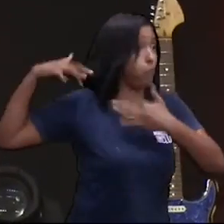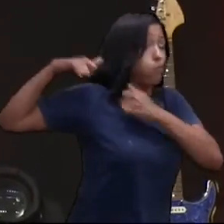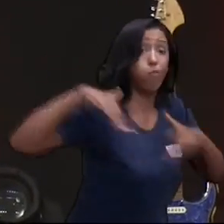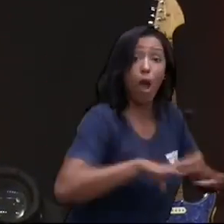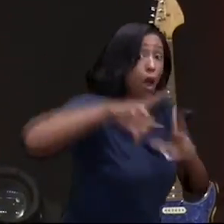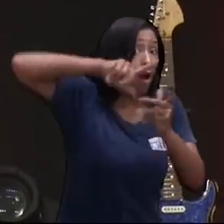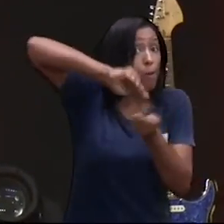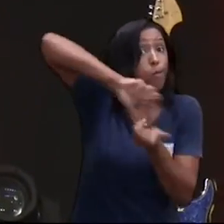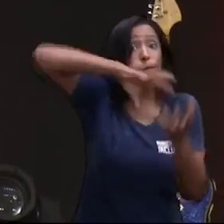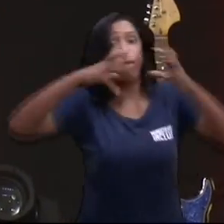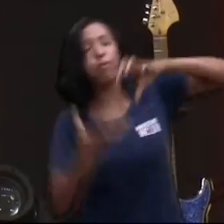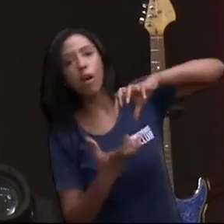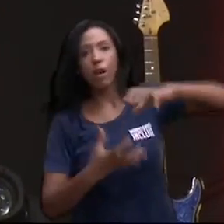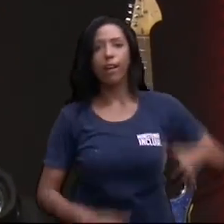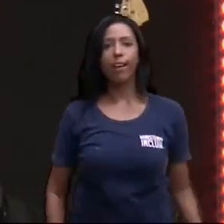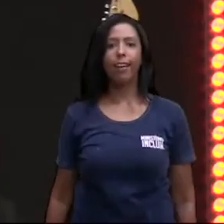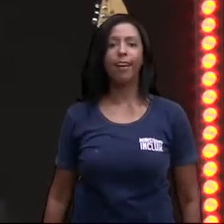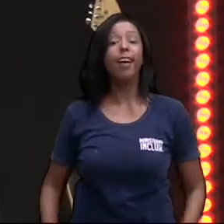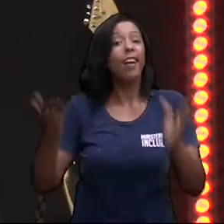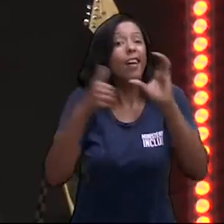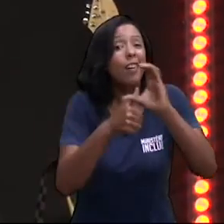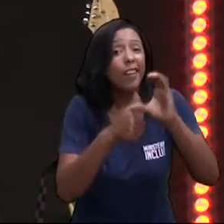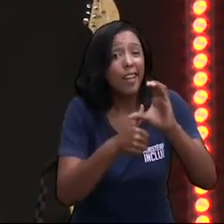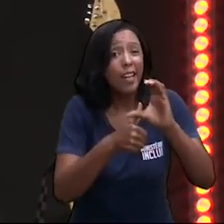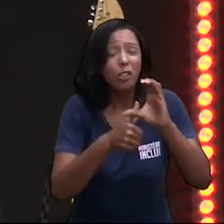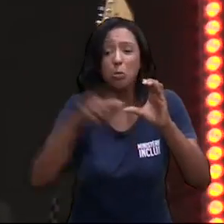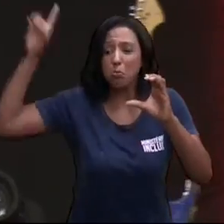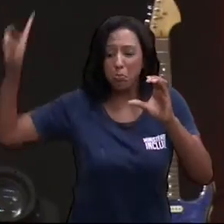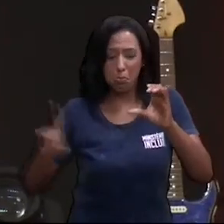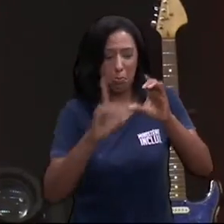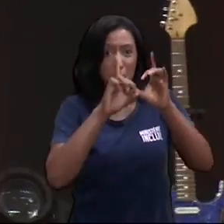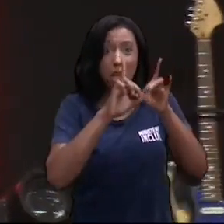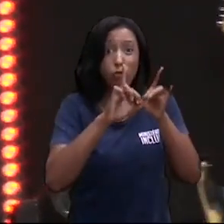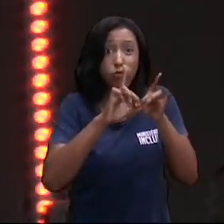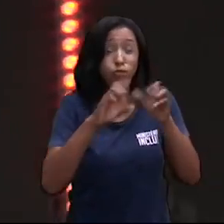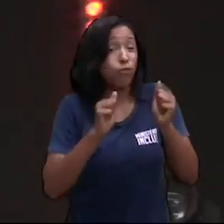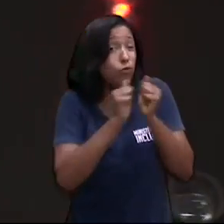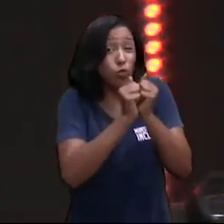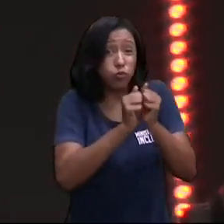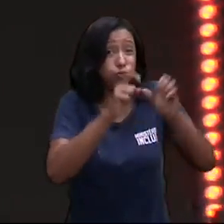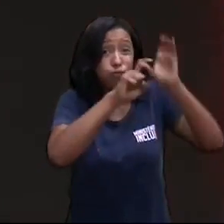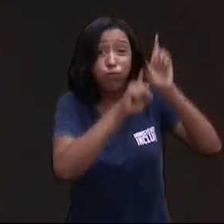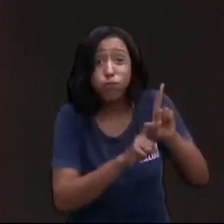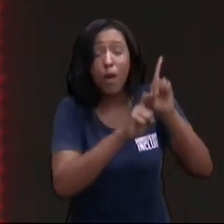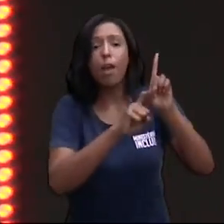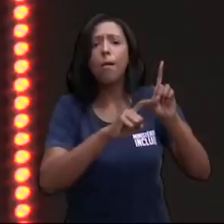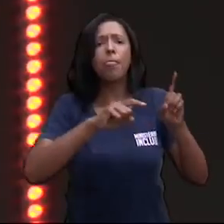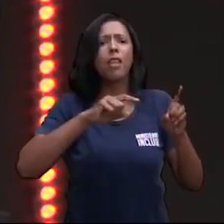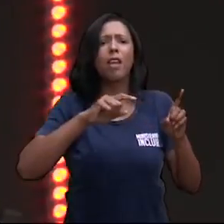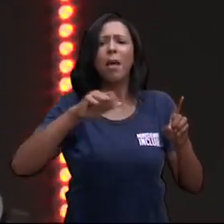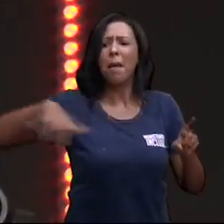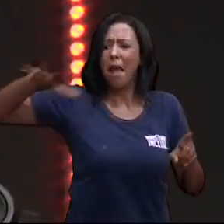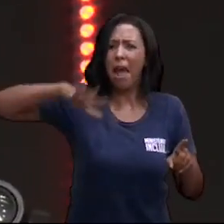um print na Plenitude ele muda o prédio inteiro ele muda o bairro inteiro ele muda uma cidade um